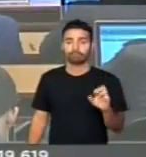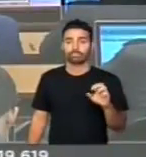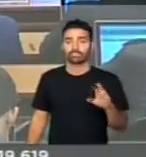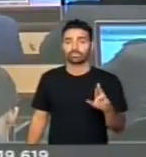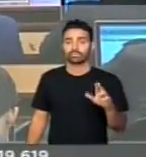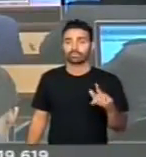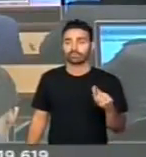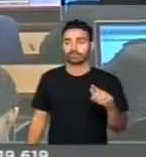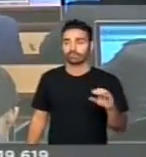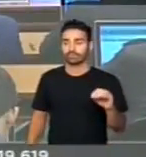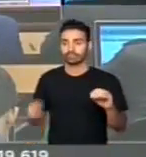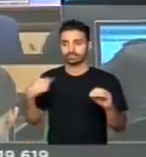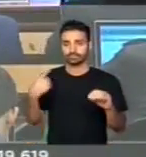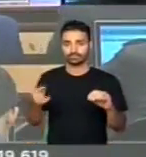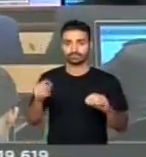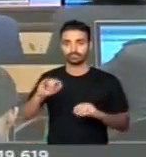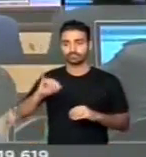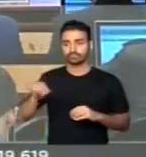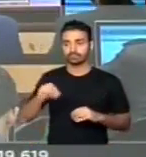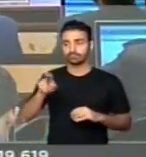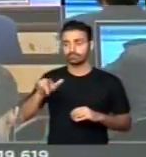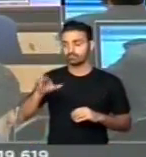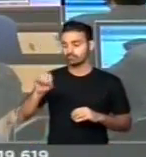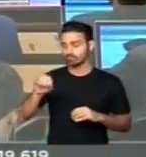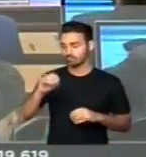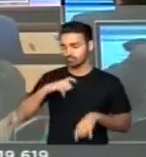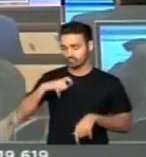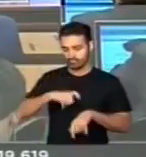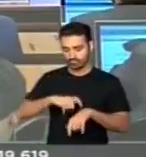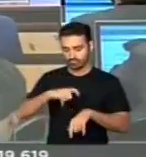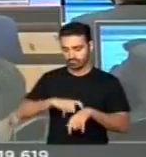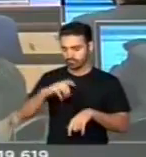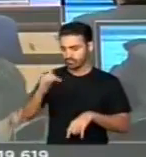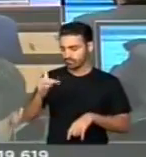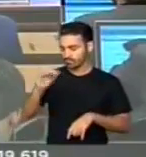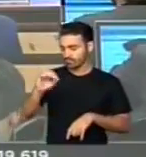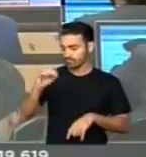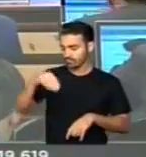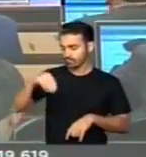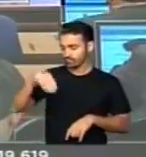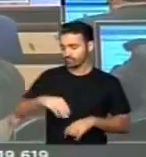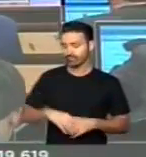Próximo inscrito, deputado Júlio Delgado. Vossa Excelência tem 10 minutos. Senhor presidente,